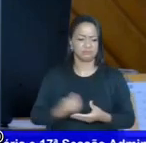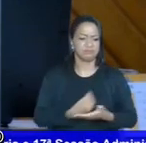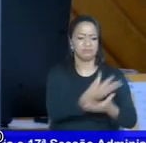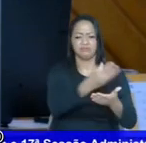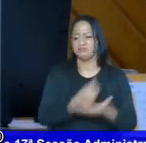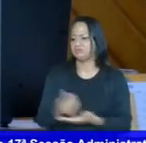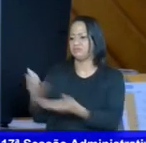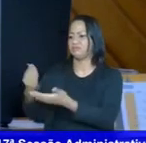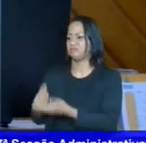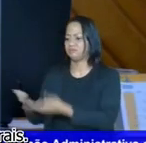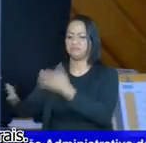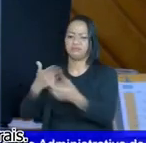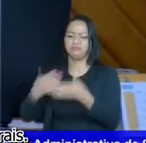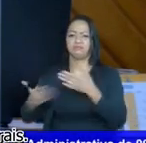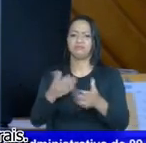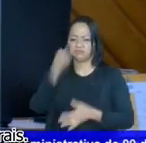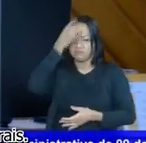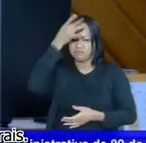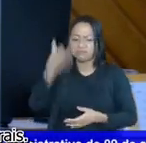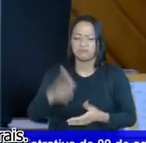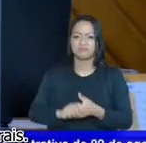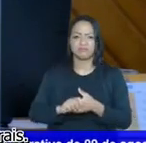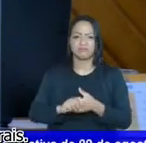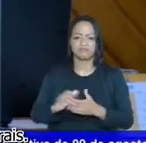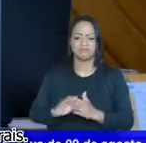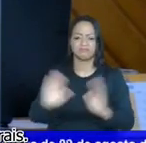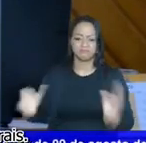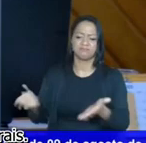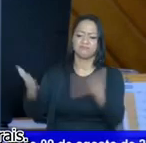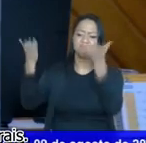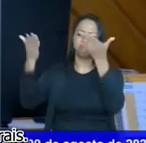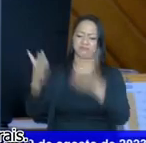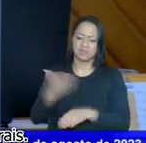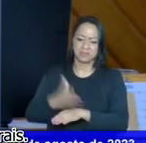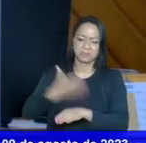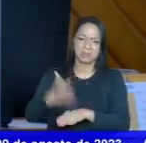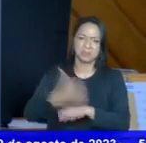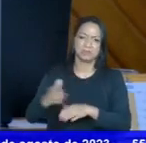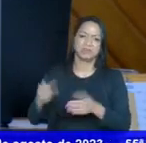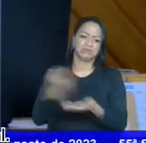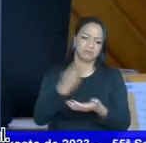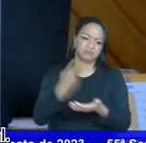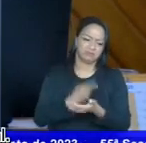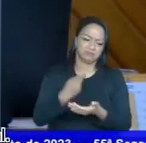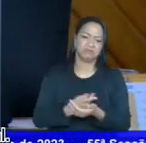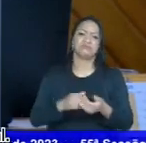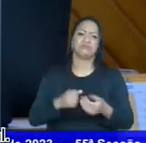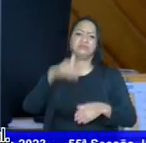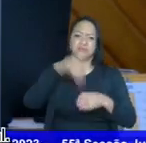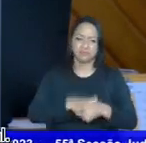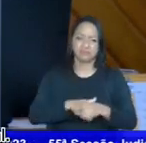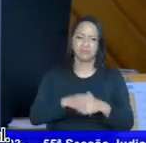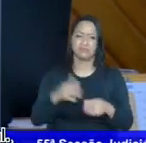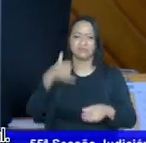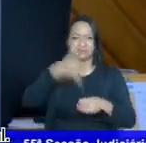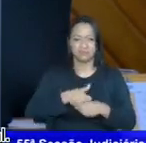a qualquer título, facilitando e incentivando a prática de ilícitos eleitorais. Por tal motivo, a aquisição de